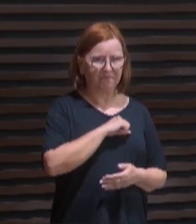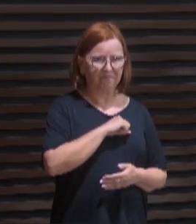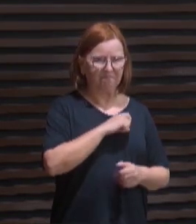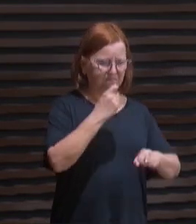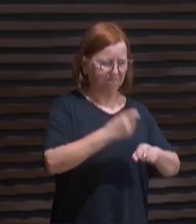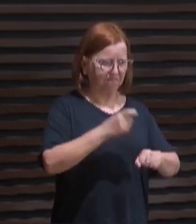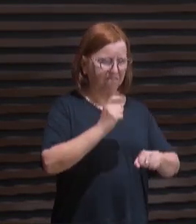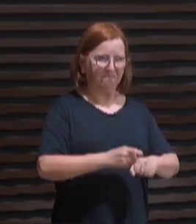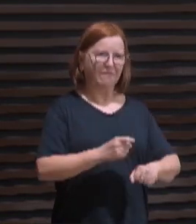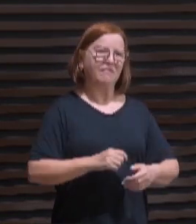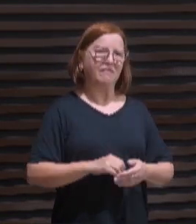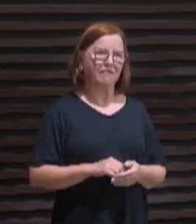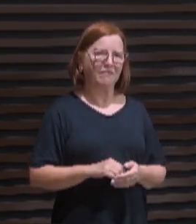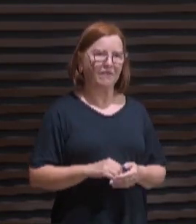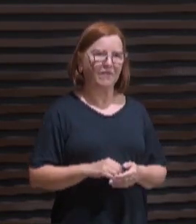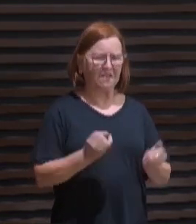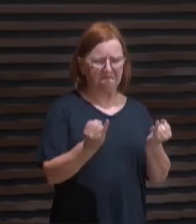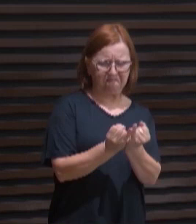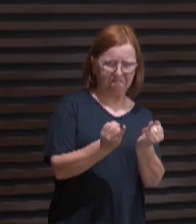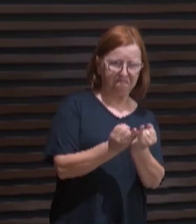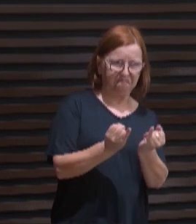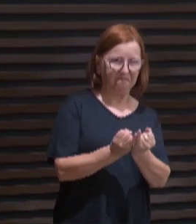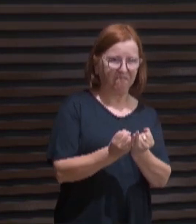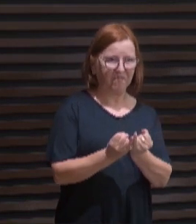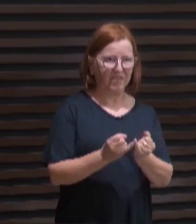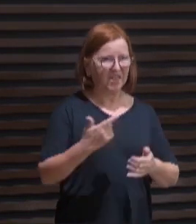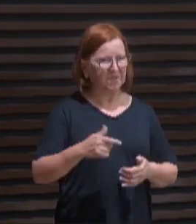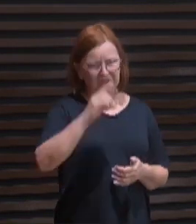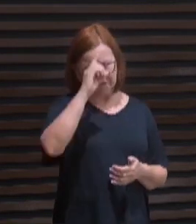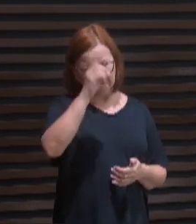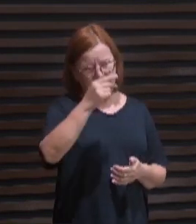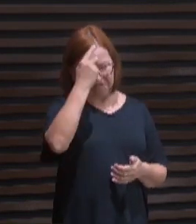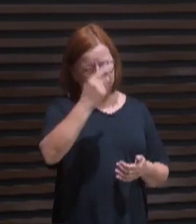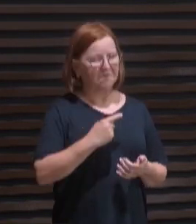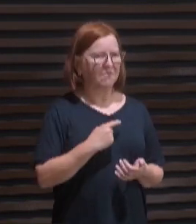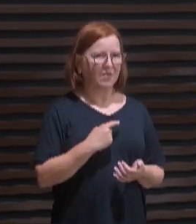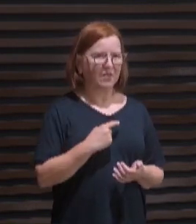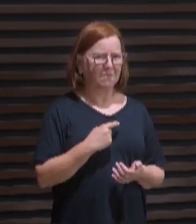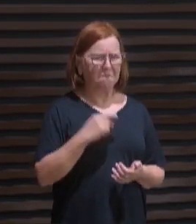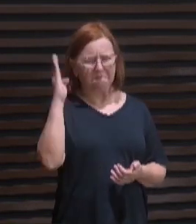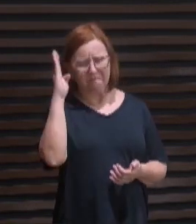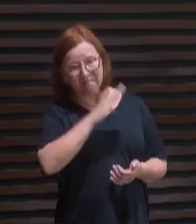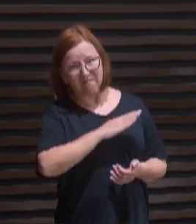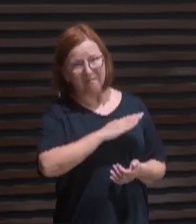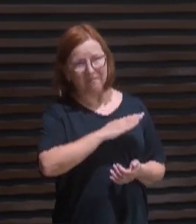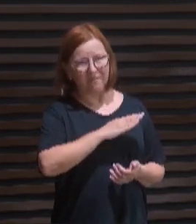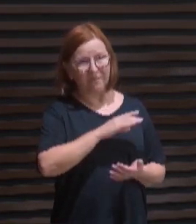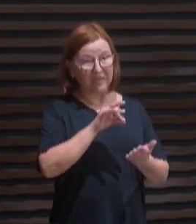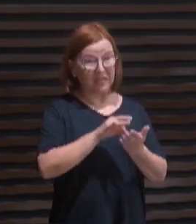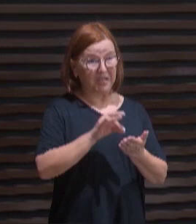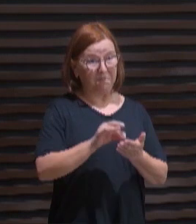implacáveis, caluniadores, sem domínio de si, cruéis, inimigos